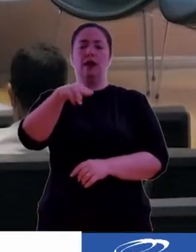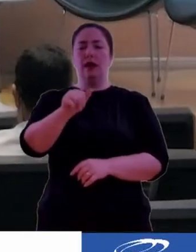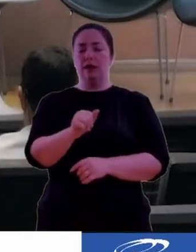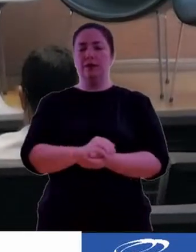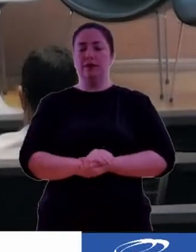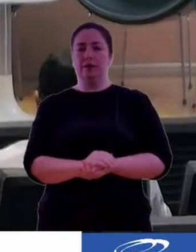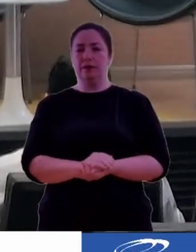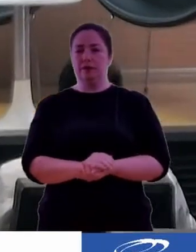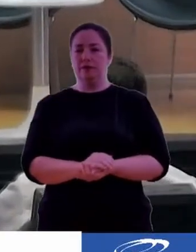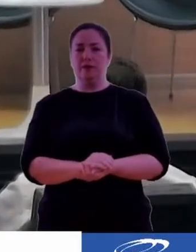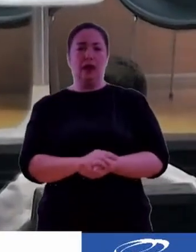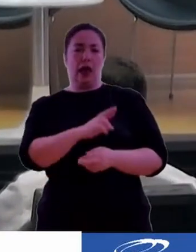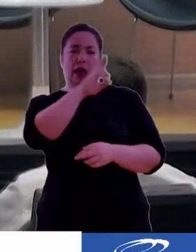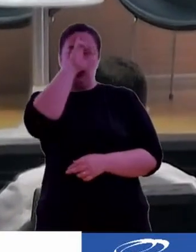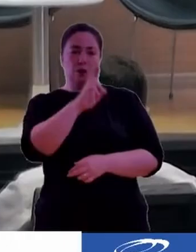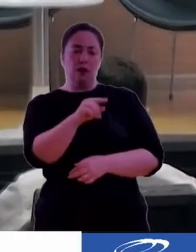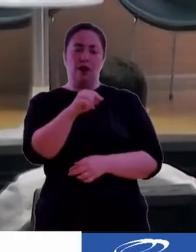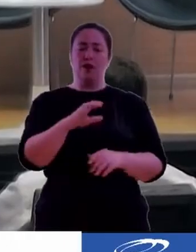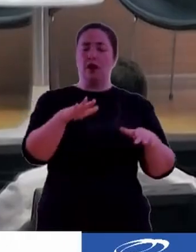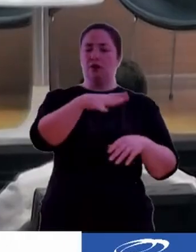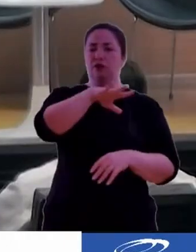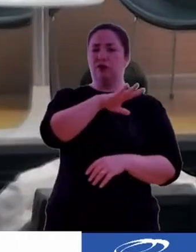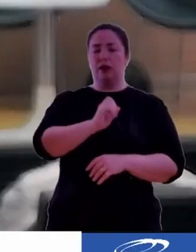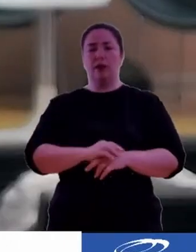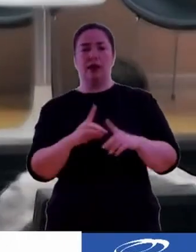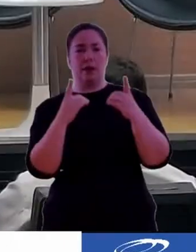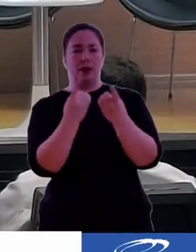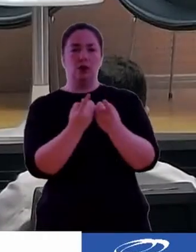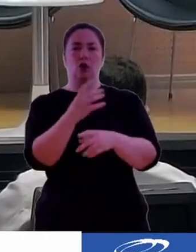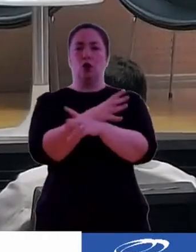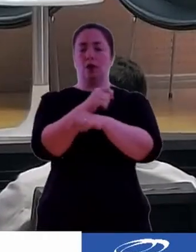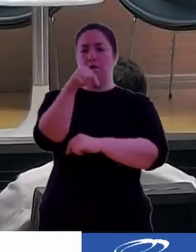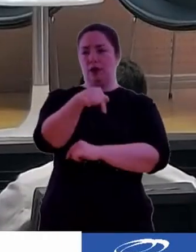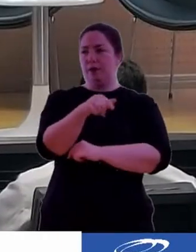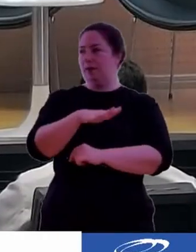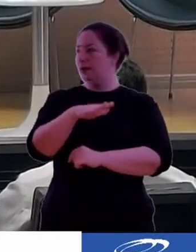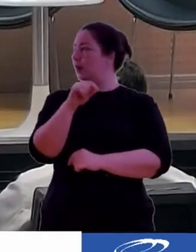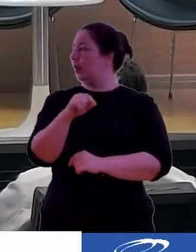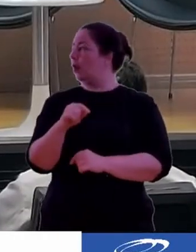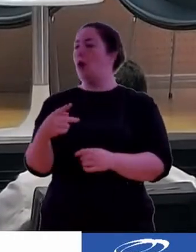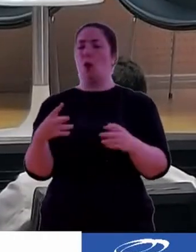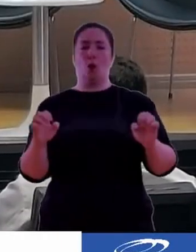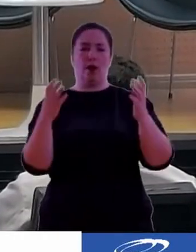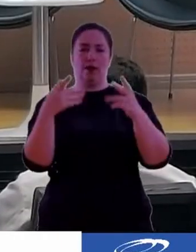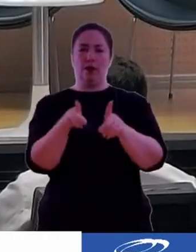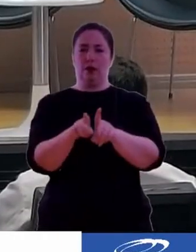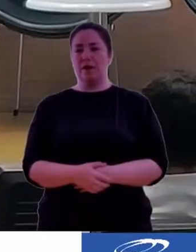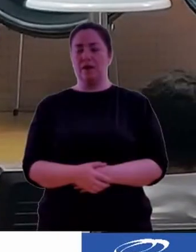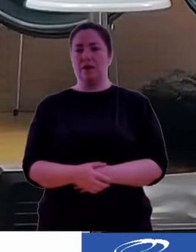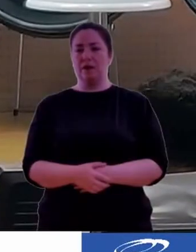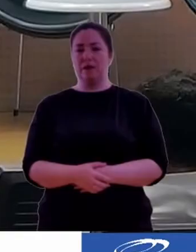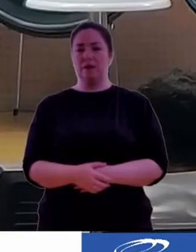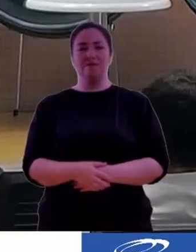da comissão organizadora do evento. Agora passo a palavra para o nosso diretor e dele a palavra segue para os demais integrantes da mesa.